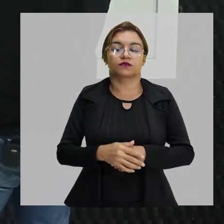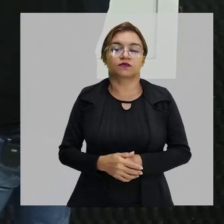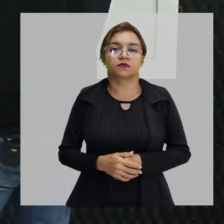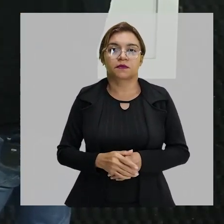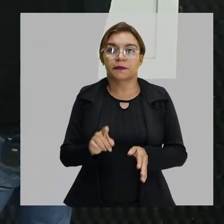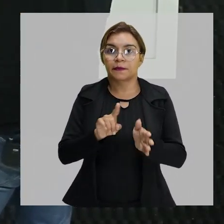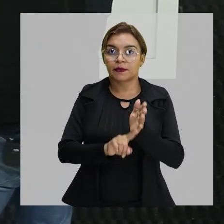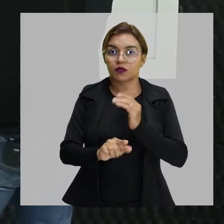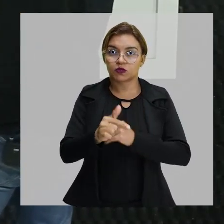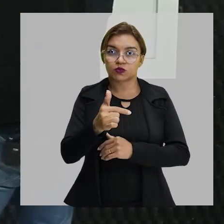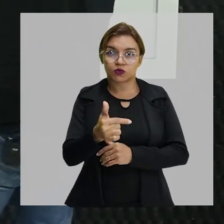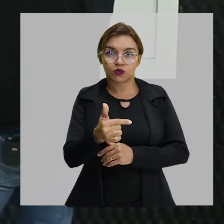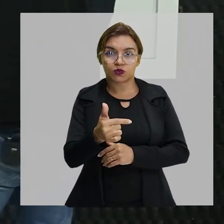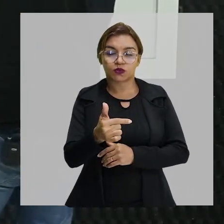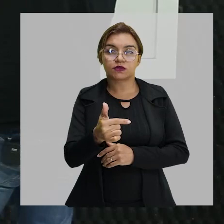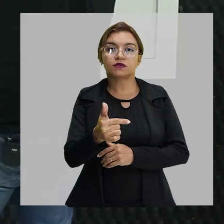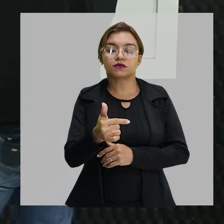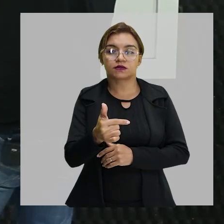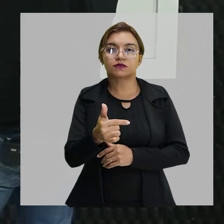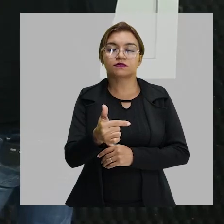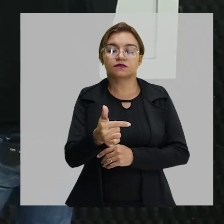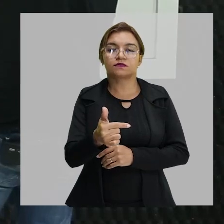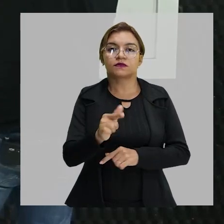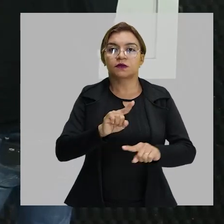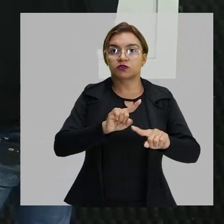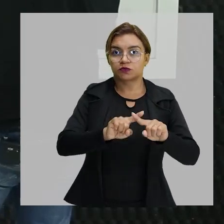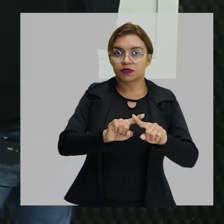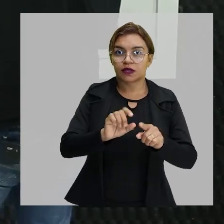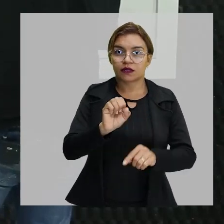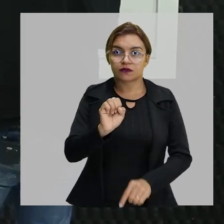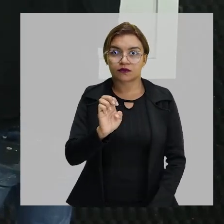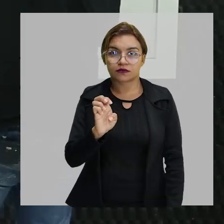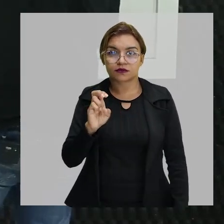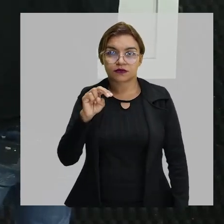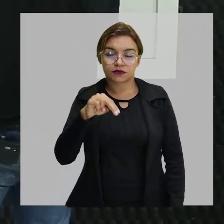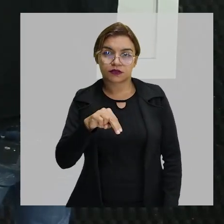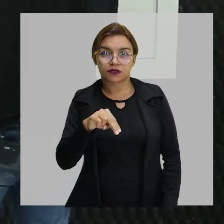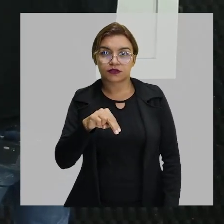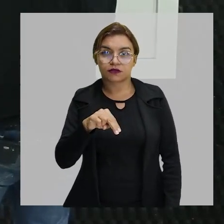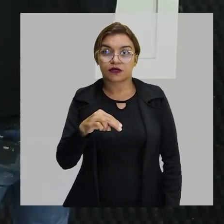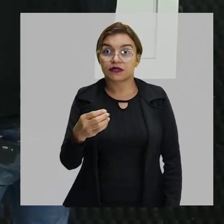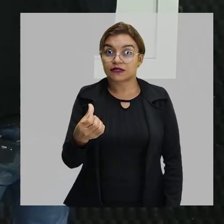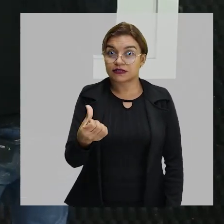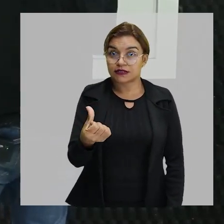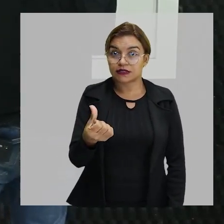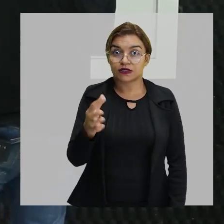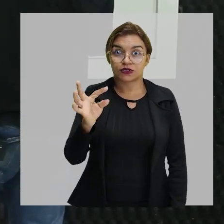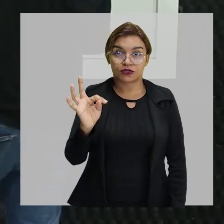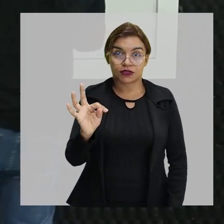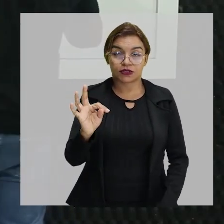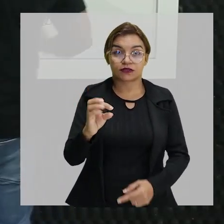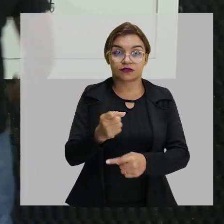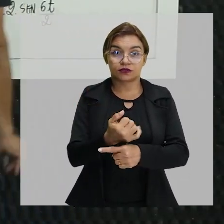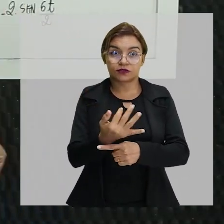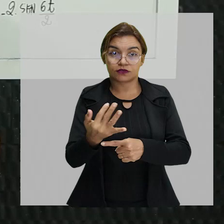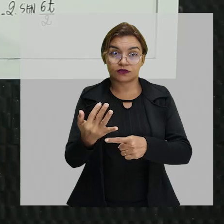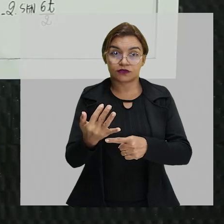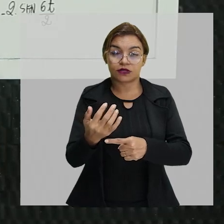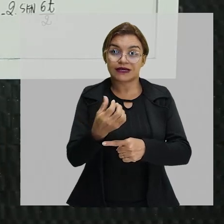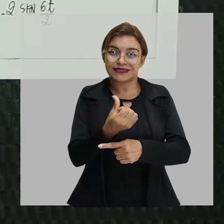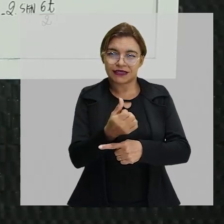menos 2 multiplicado pelo seno de 6t dividido por 2,